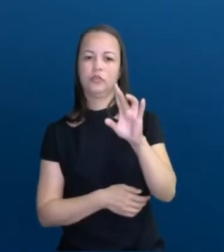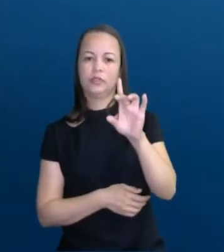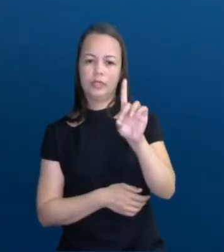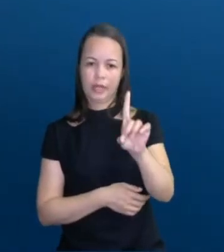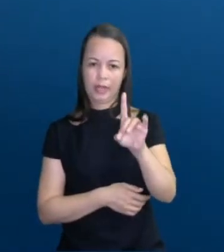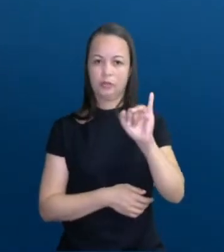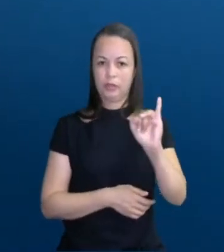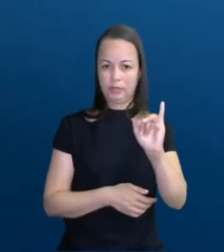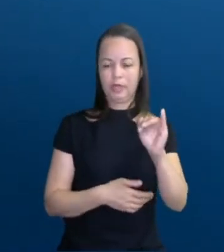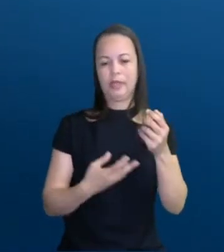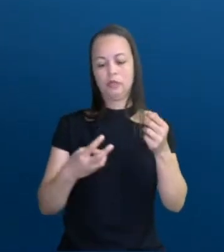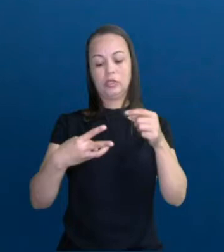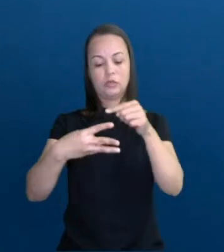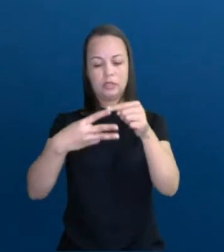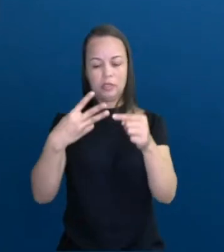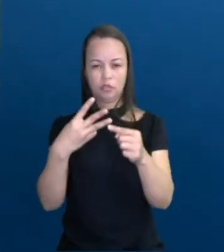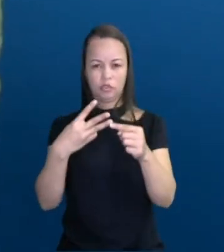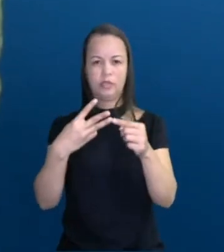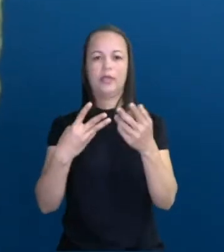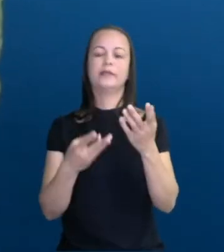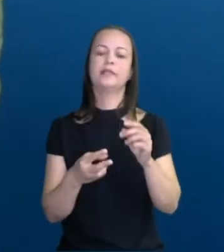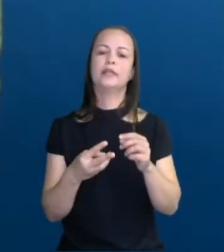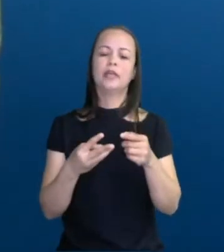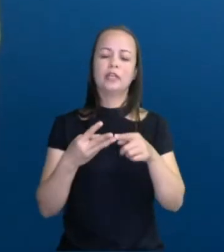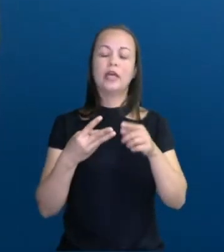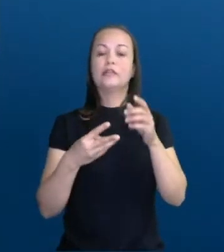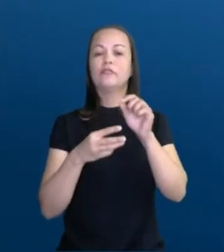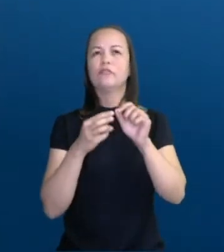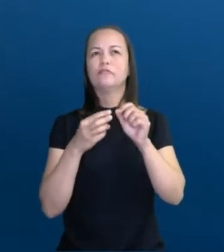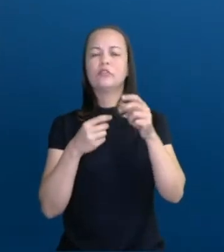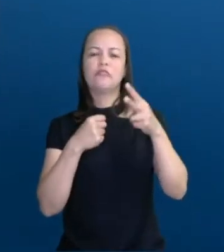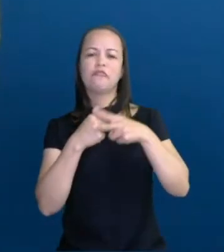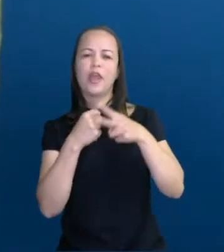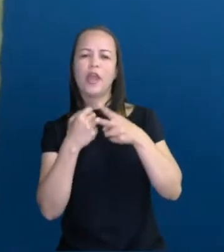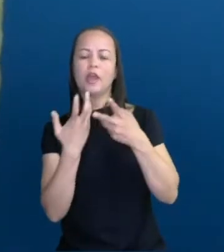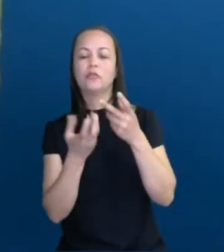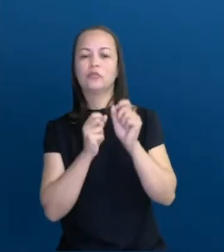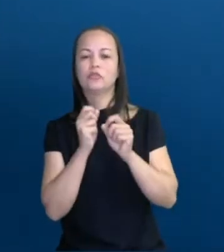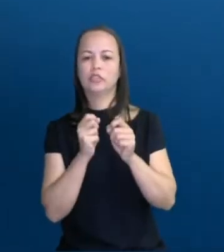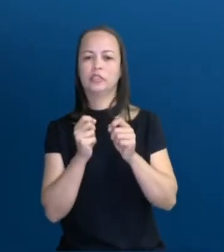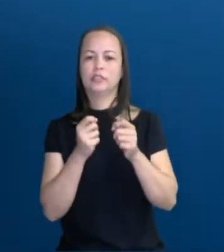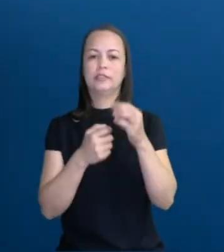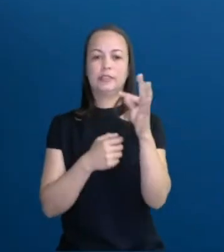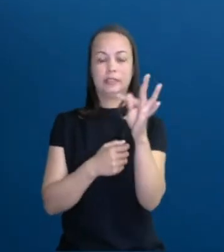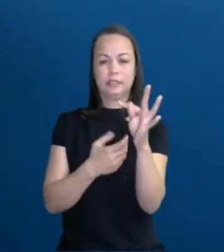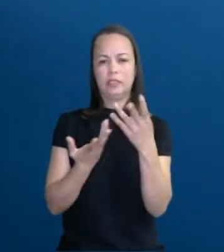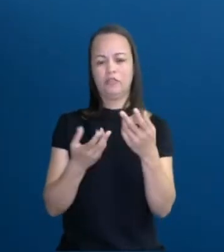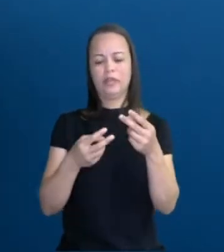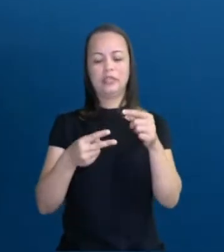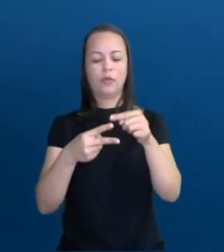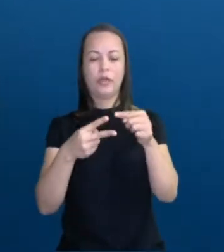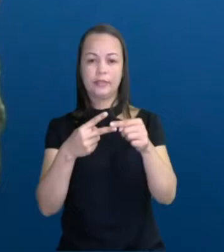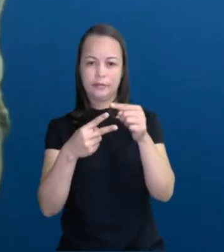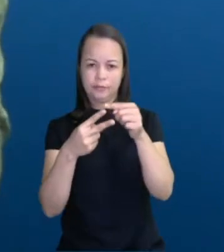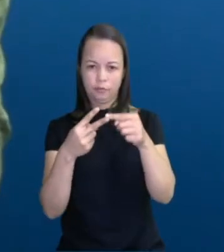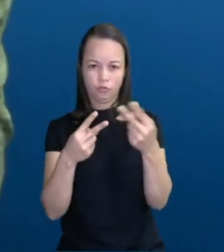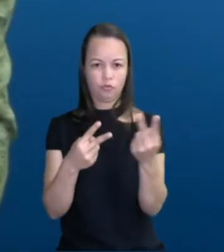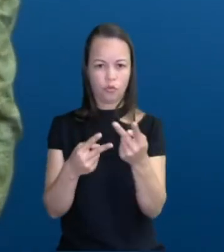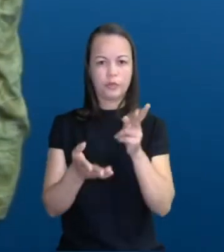vão chamar de verbos bitransitivos. Por quê? Porque eles recebem dois complementos ao mesmo tempo. Então, vamos